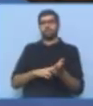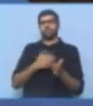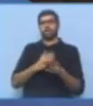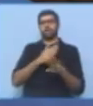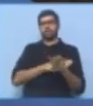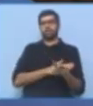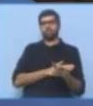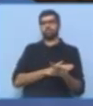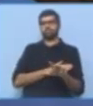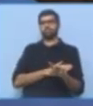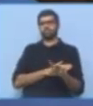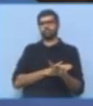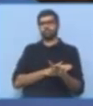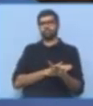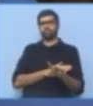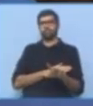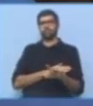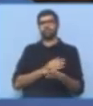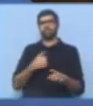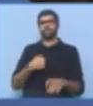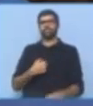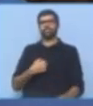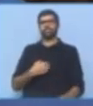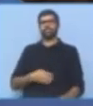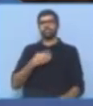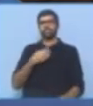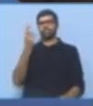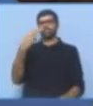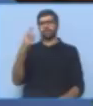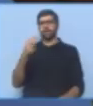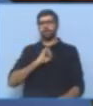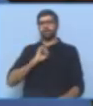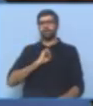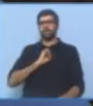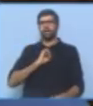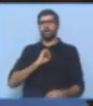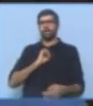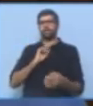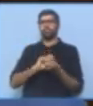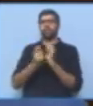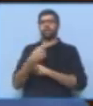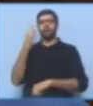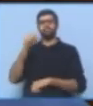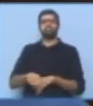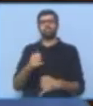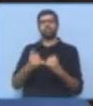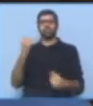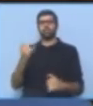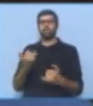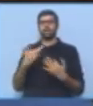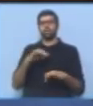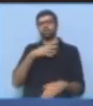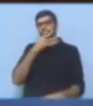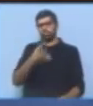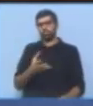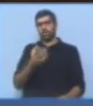altura também foi uma questão... também achavam que a minha arte ia ser automaticamente mudada. Eu na altura, por acaso,